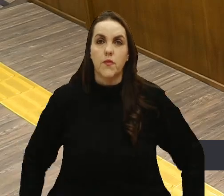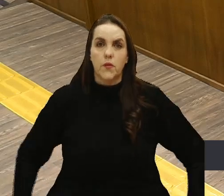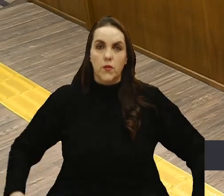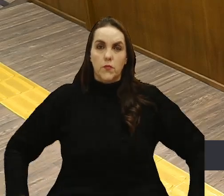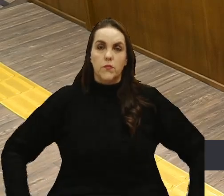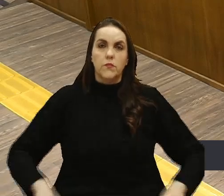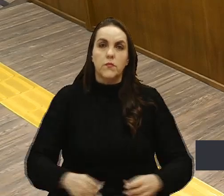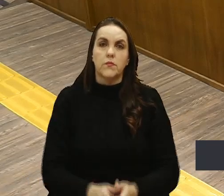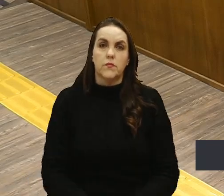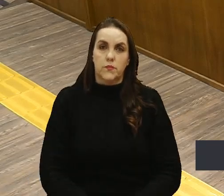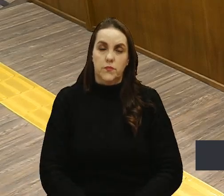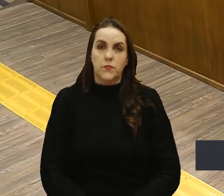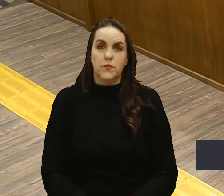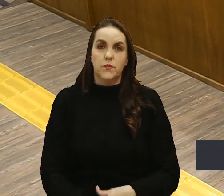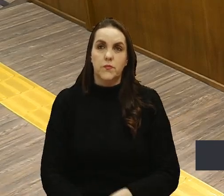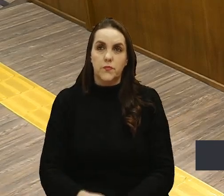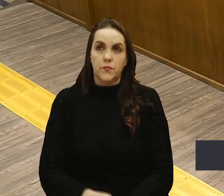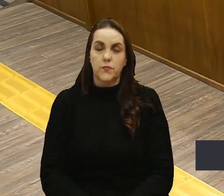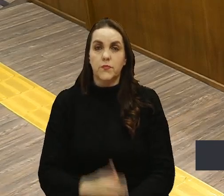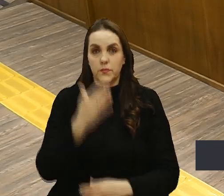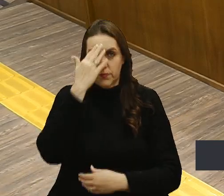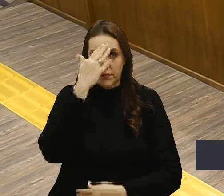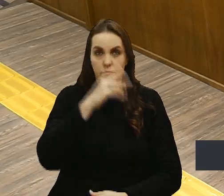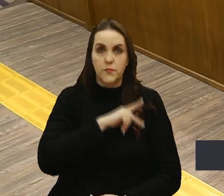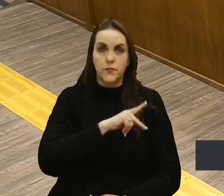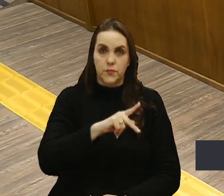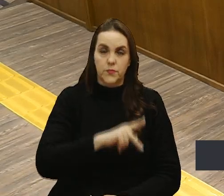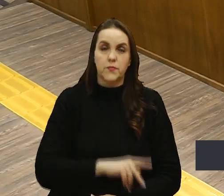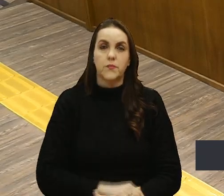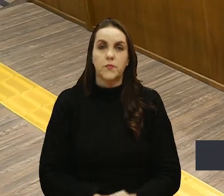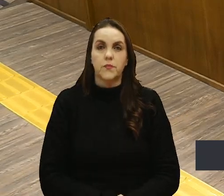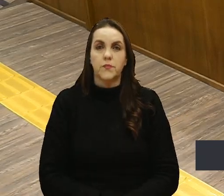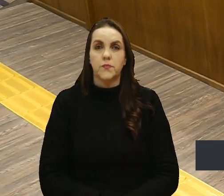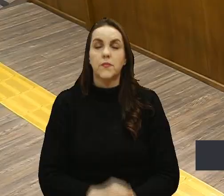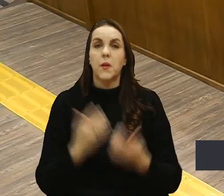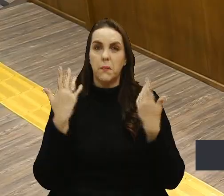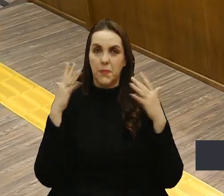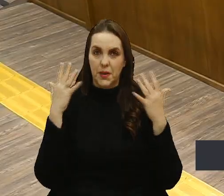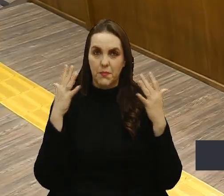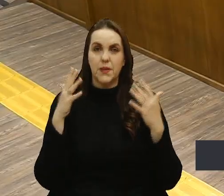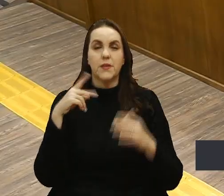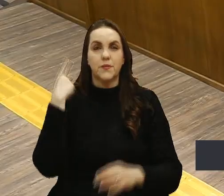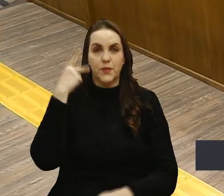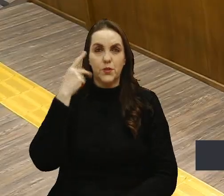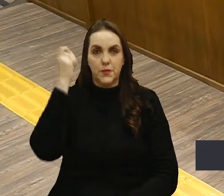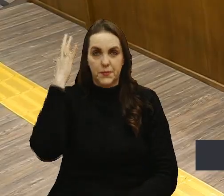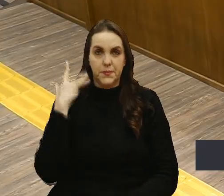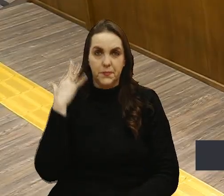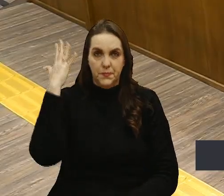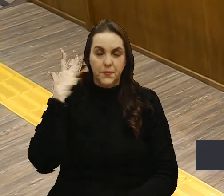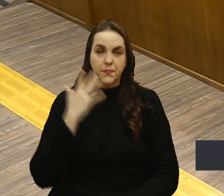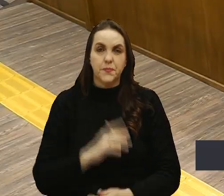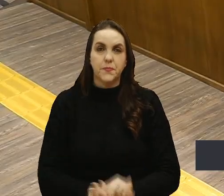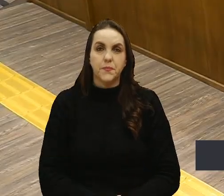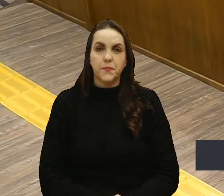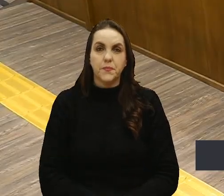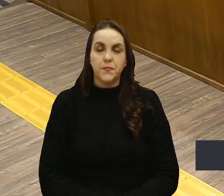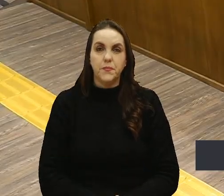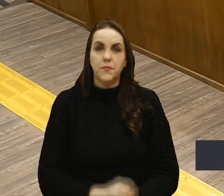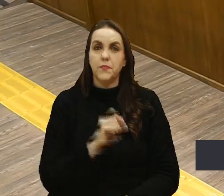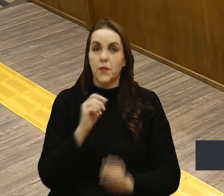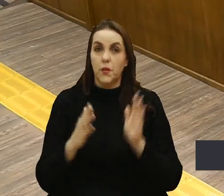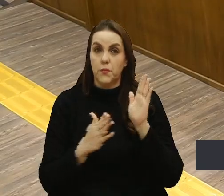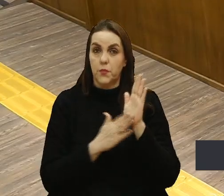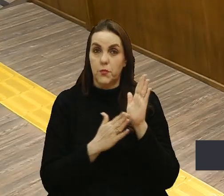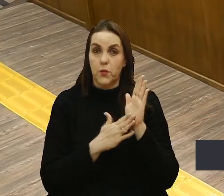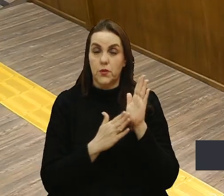discutir o regime de urgência. Sim, obrigado, presidente. Parabéns, vereadora Daiane Mello, que